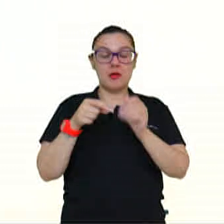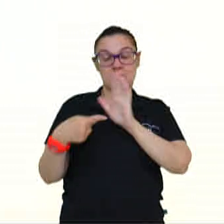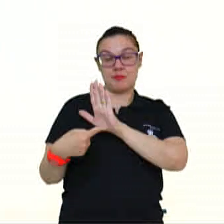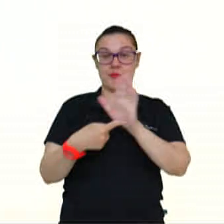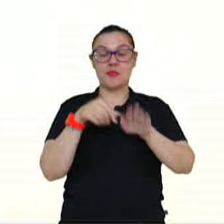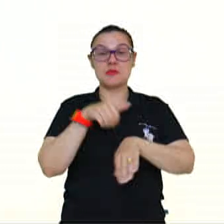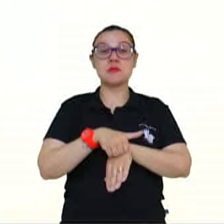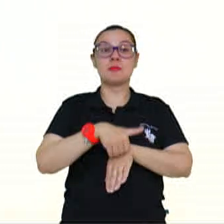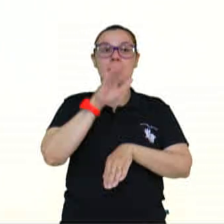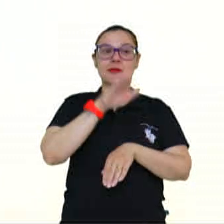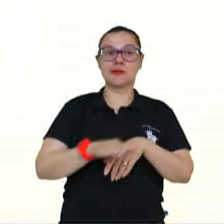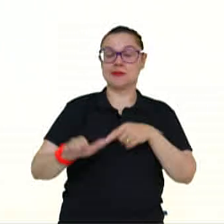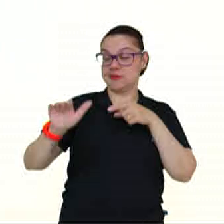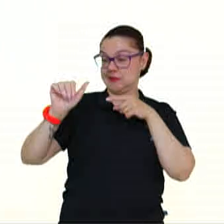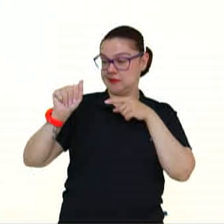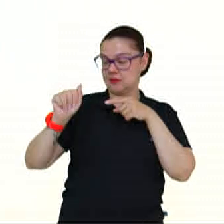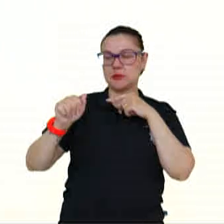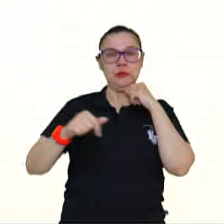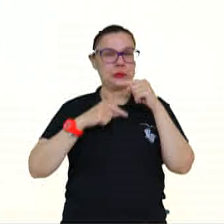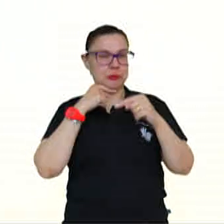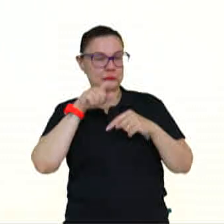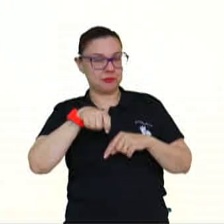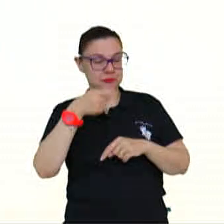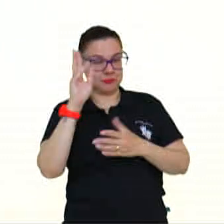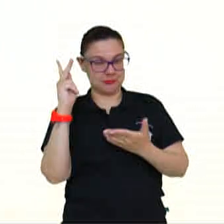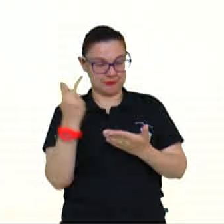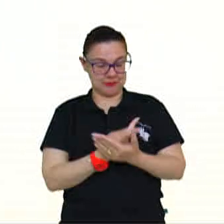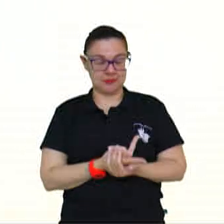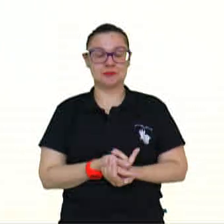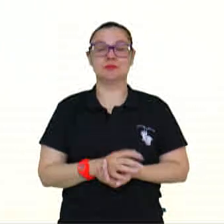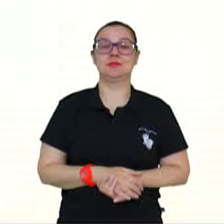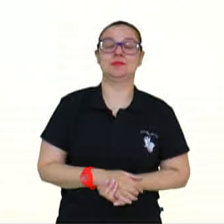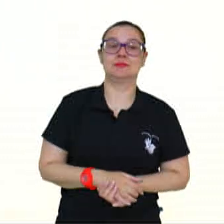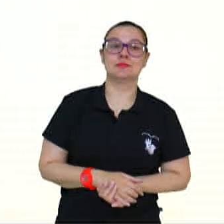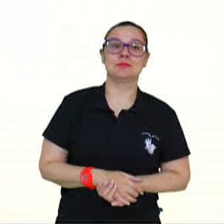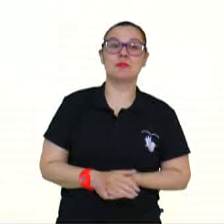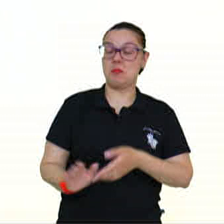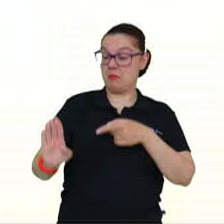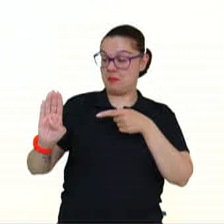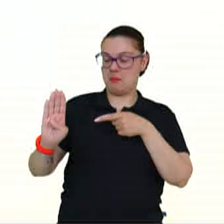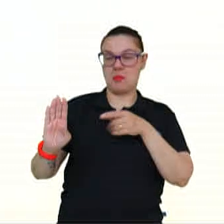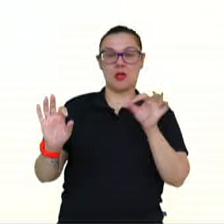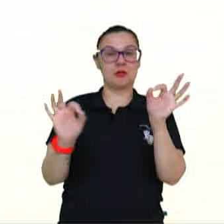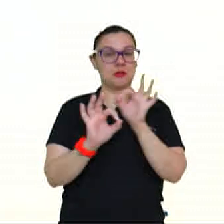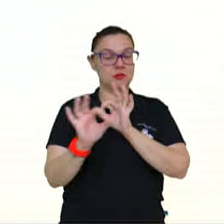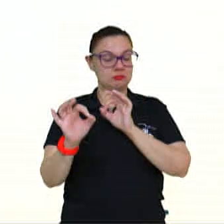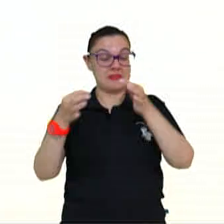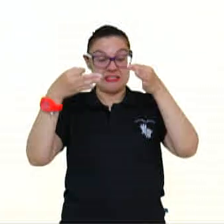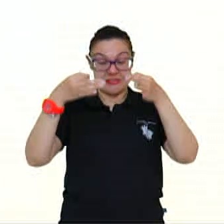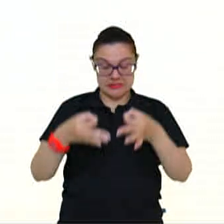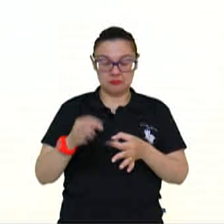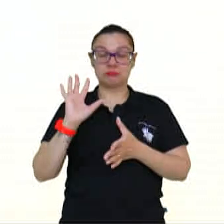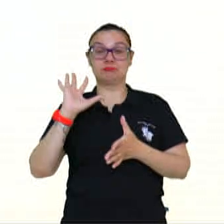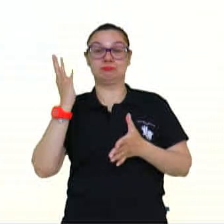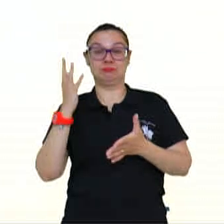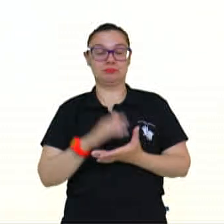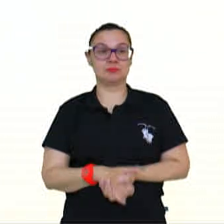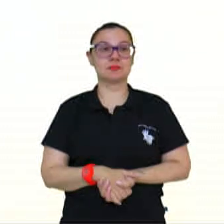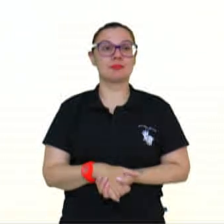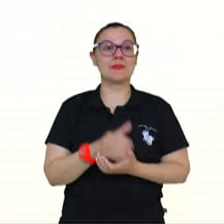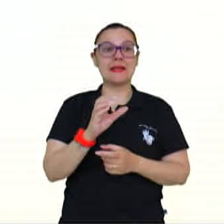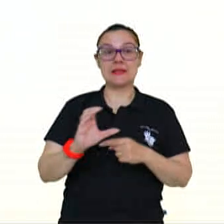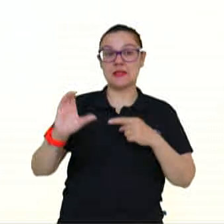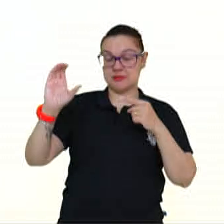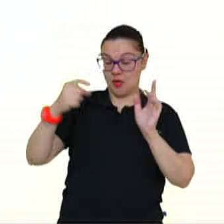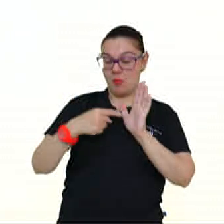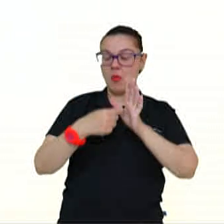indicam? Letra A, indicam dúvida em relação ao fato acontecer. B, não indicam certeza em relação à ação. C,